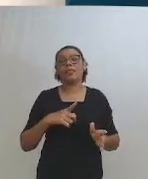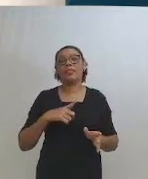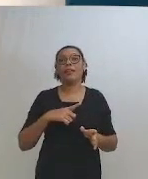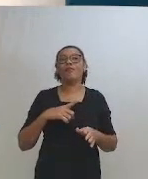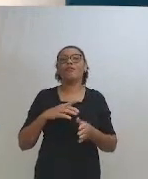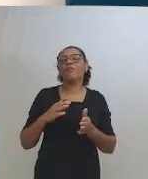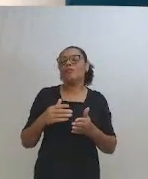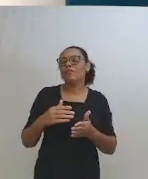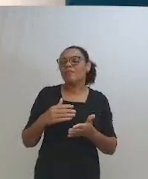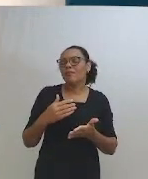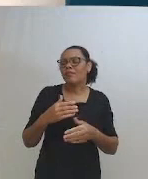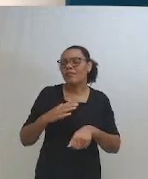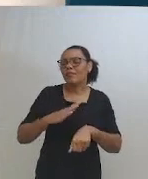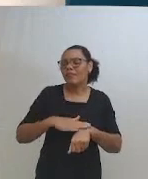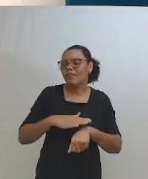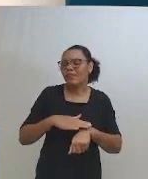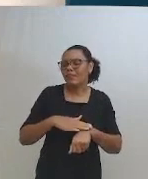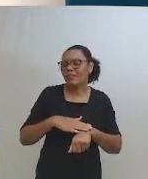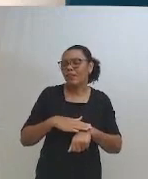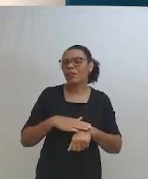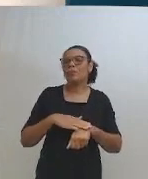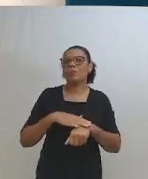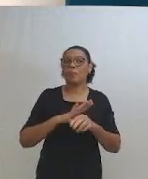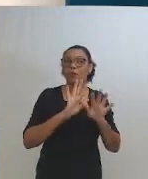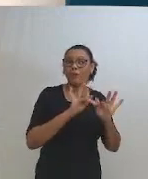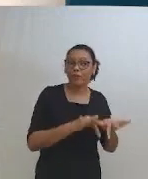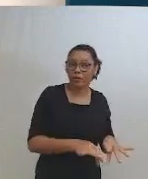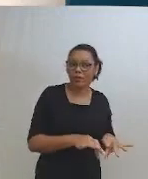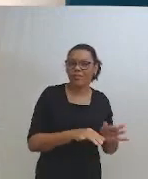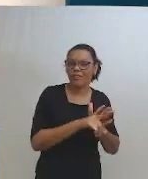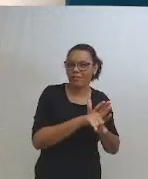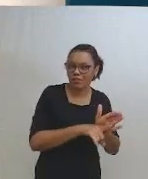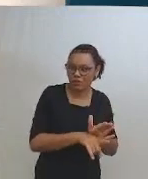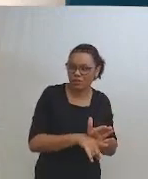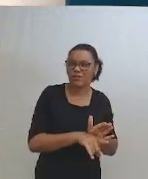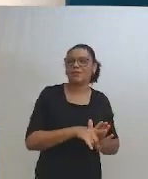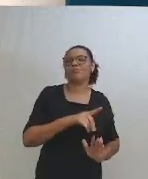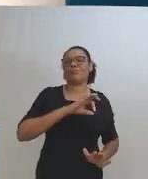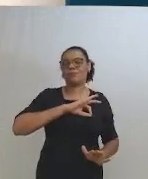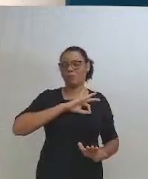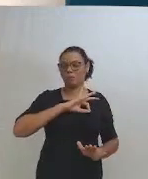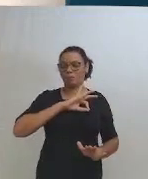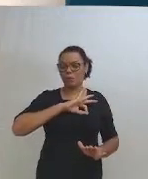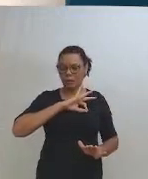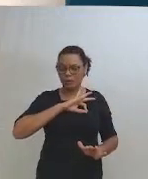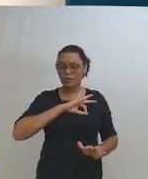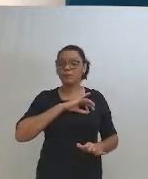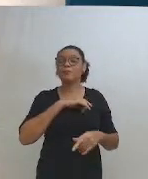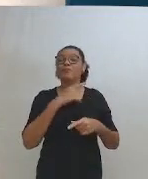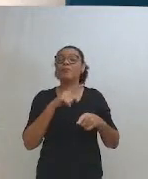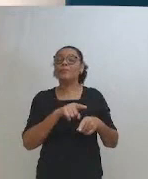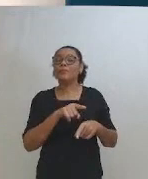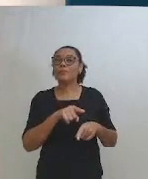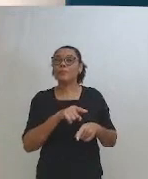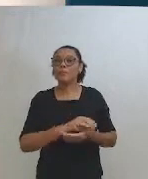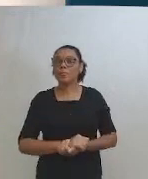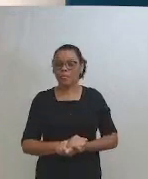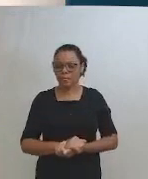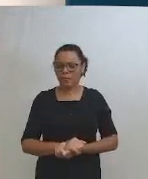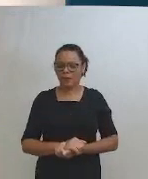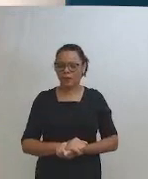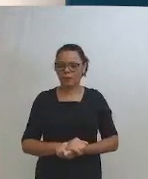o encerramento da investigação policial, certo? Na qual o cumprimento do mandado era somente parte